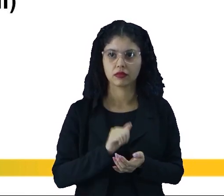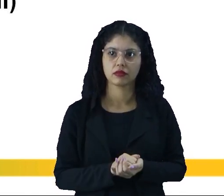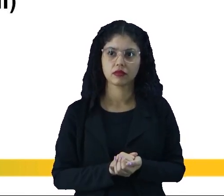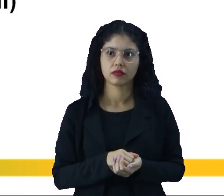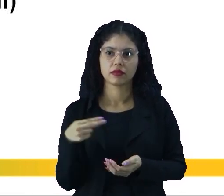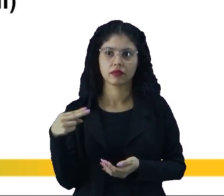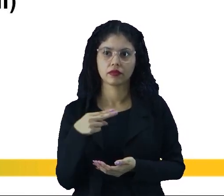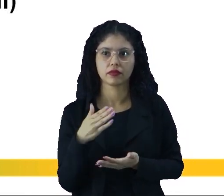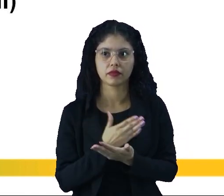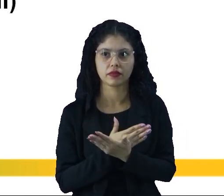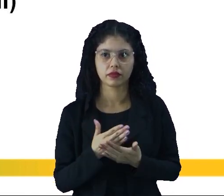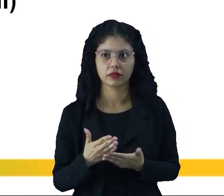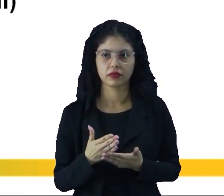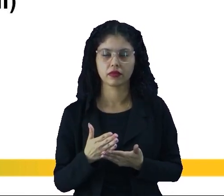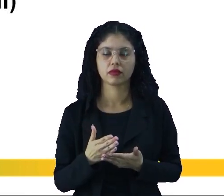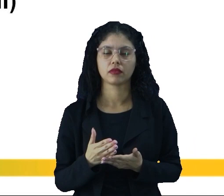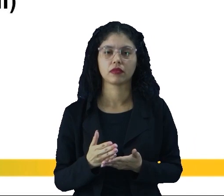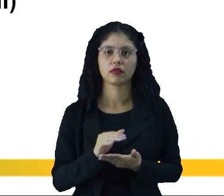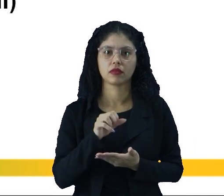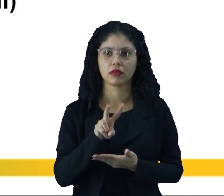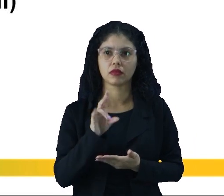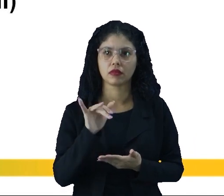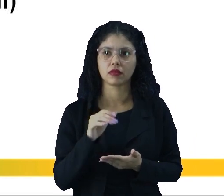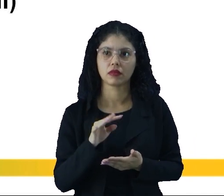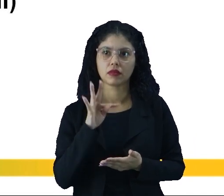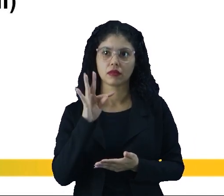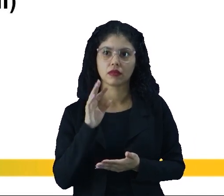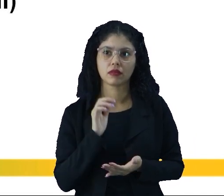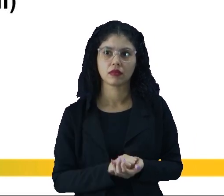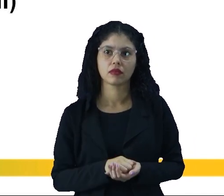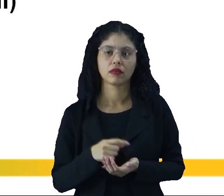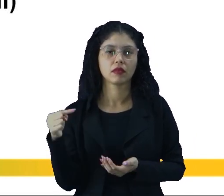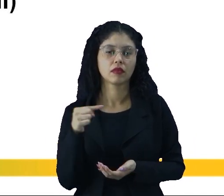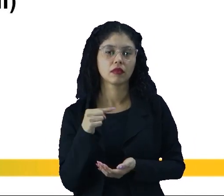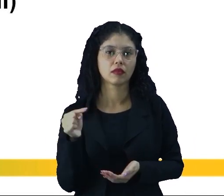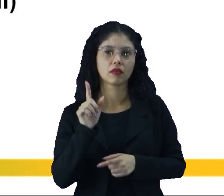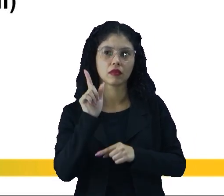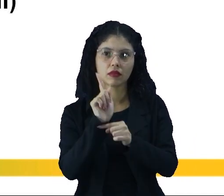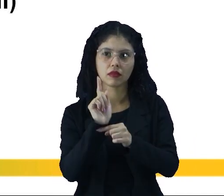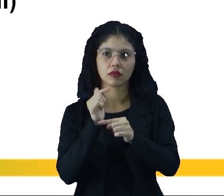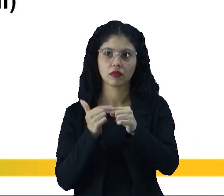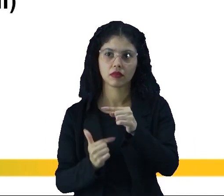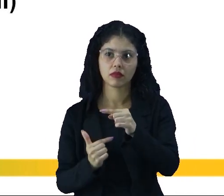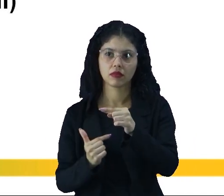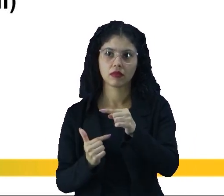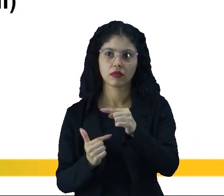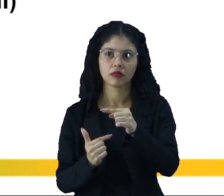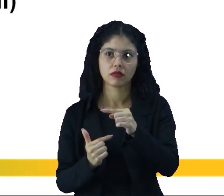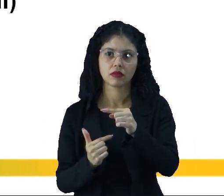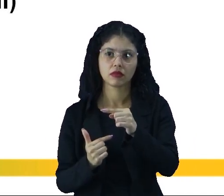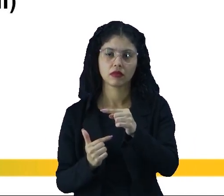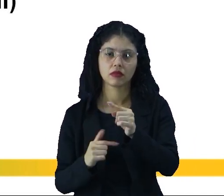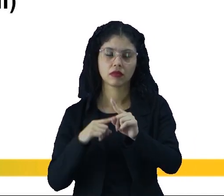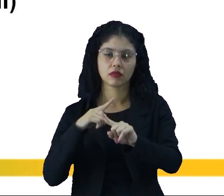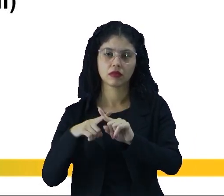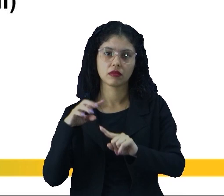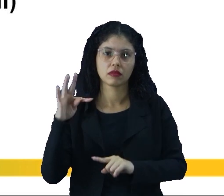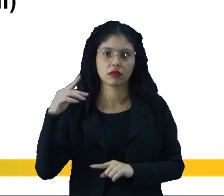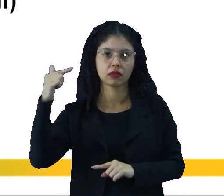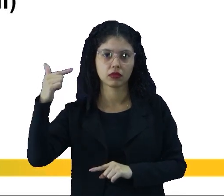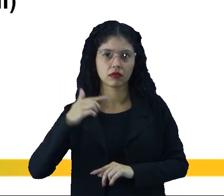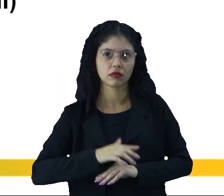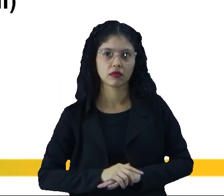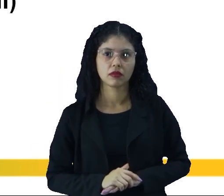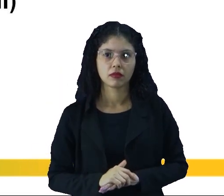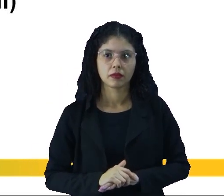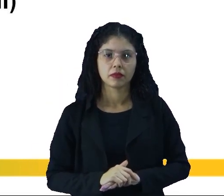igual a V0 mais V0y vezes t, menos g dividido para 2 vezes